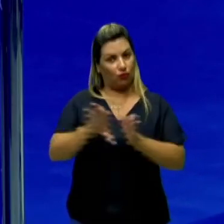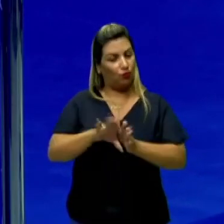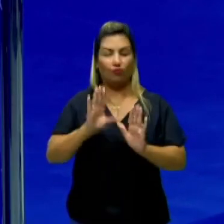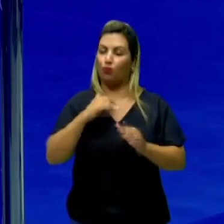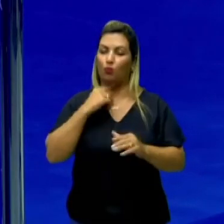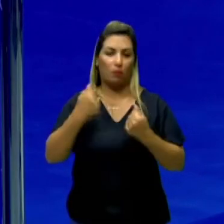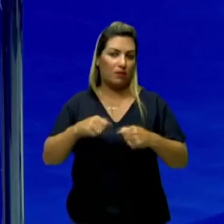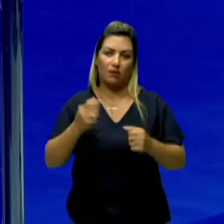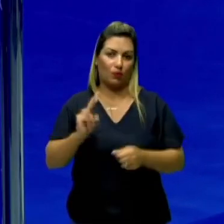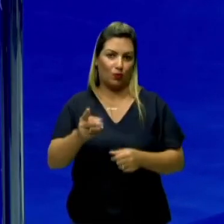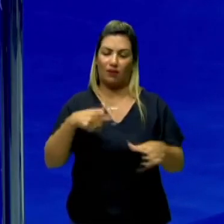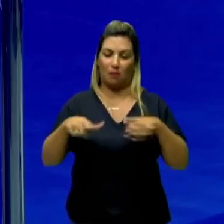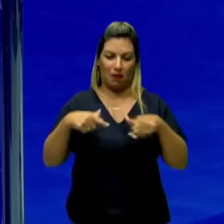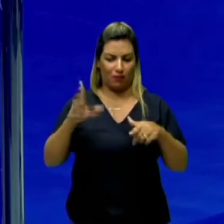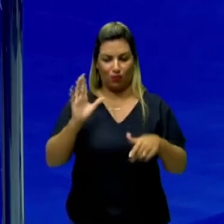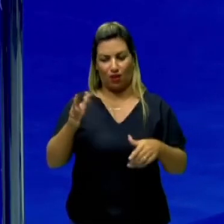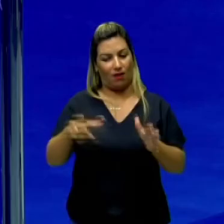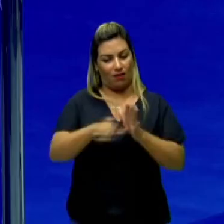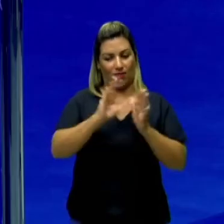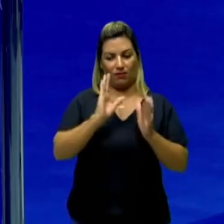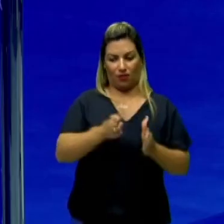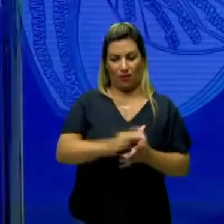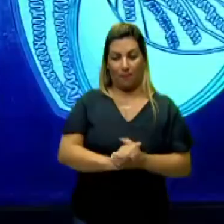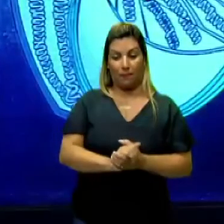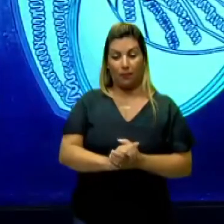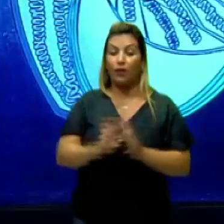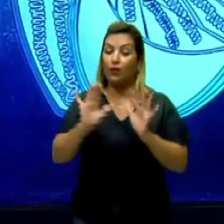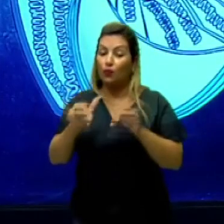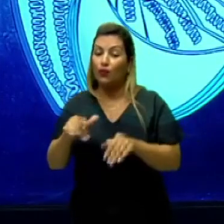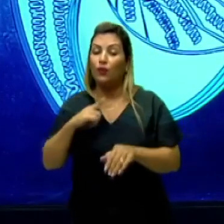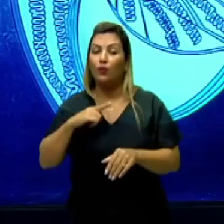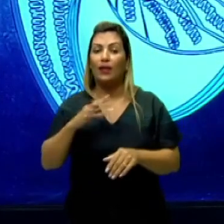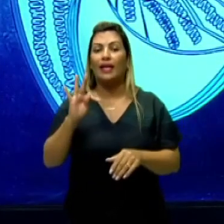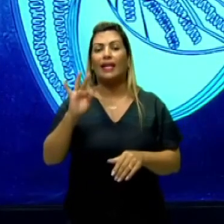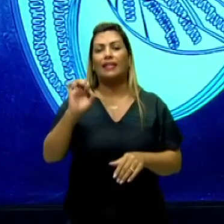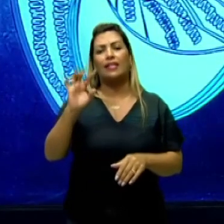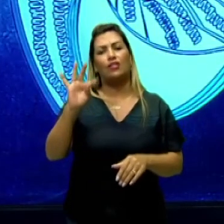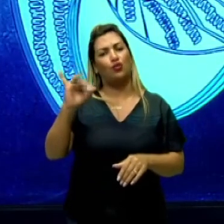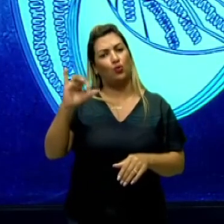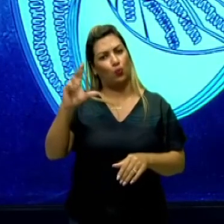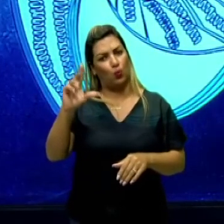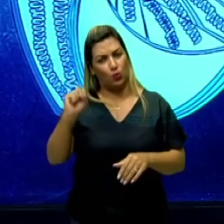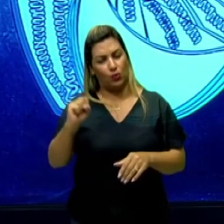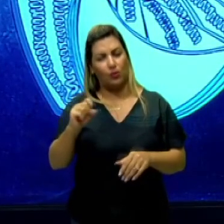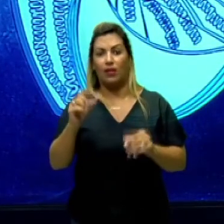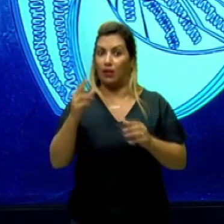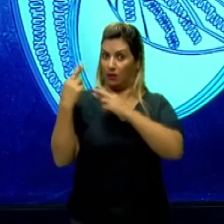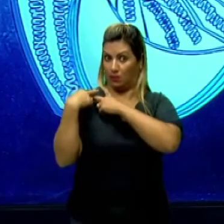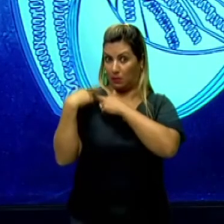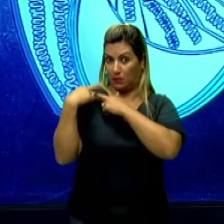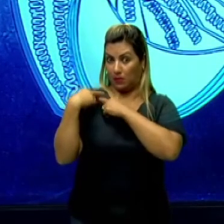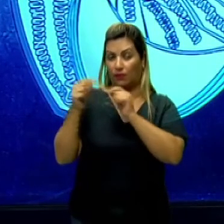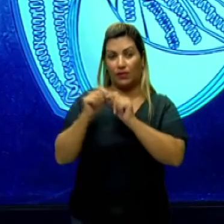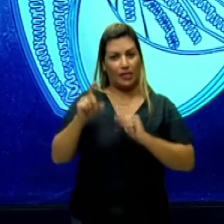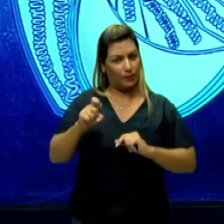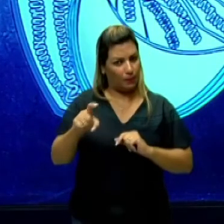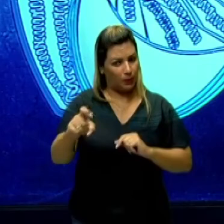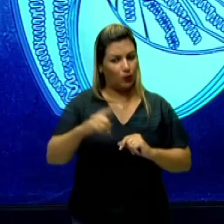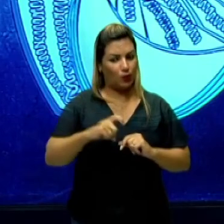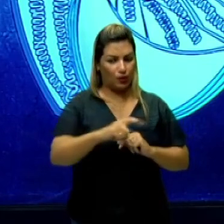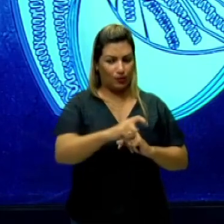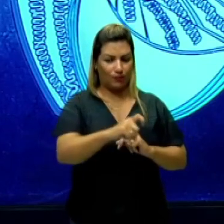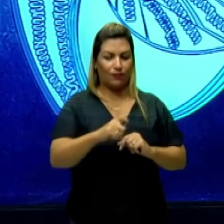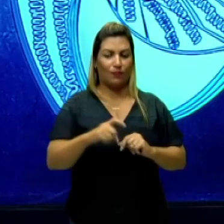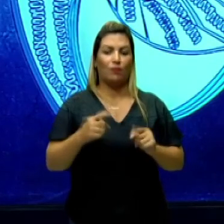continuar trabalhando. Para a gente chegar aqui no finalzinho, temos os testículos responsáveis pela produção de espermatozoides, porque